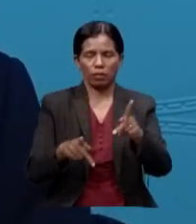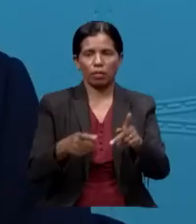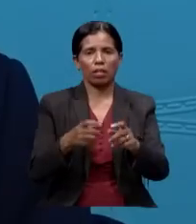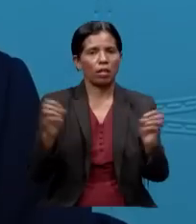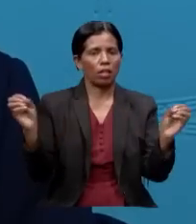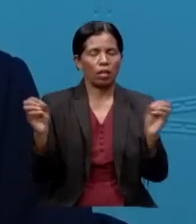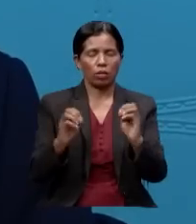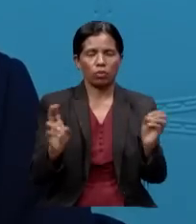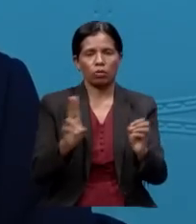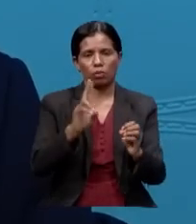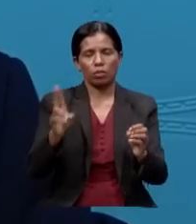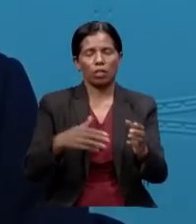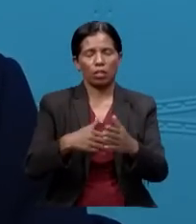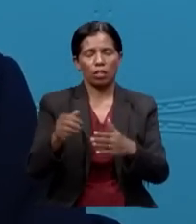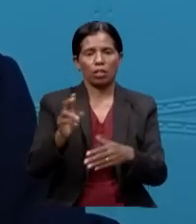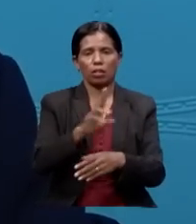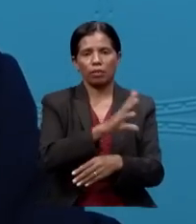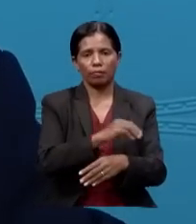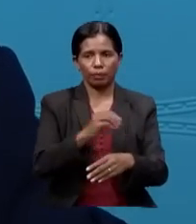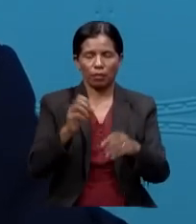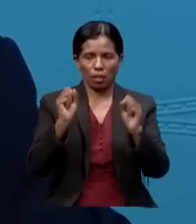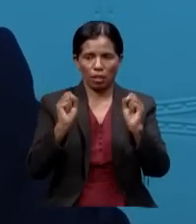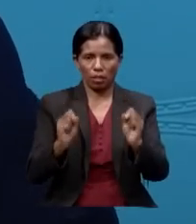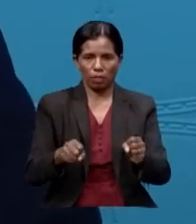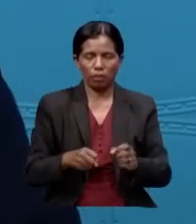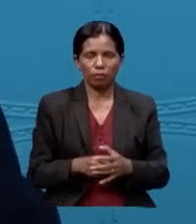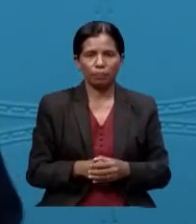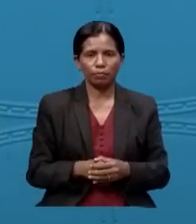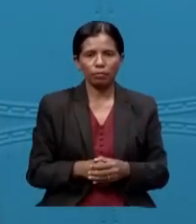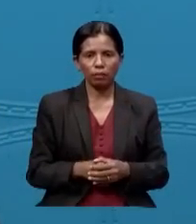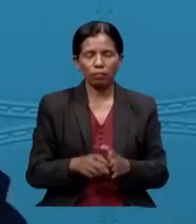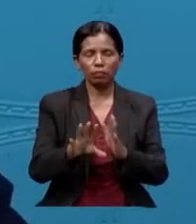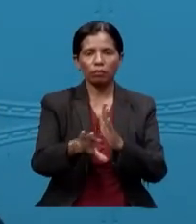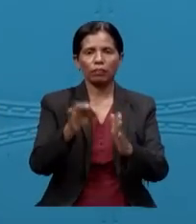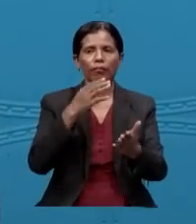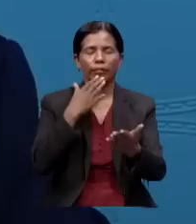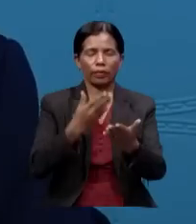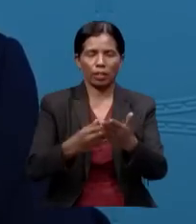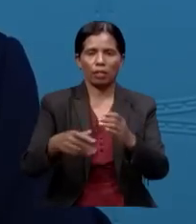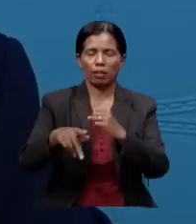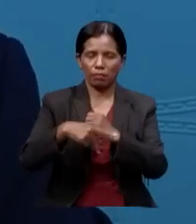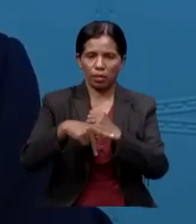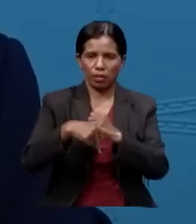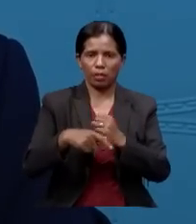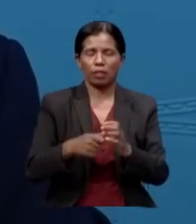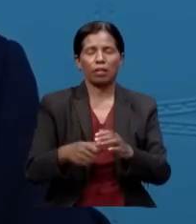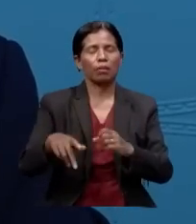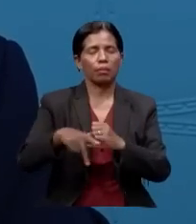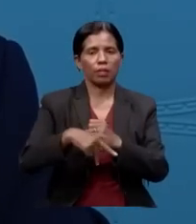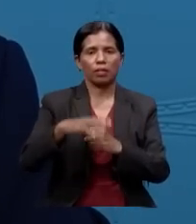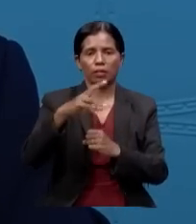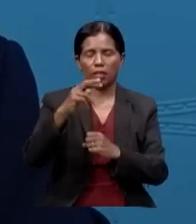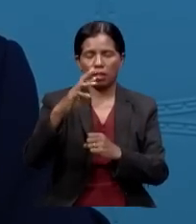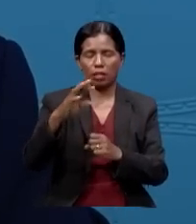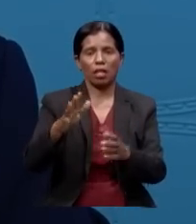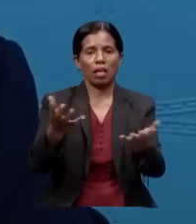volante órgão Estado ida, atubele, retam benefício ba partido. Bancada CNRT, cara,